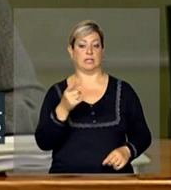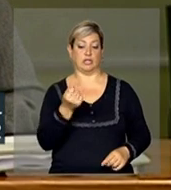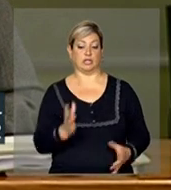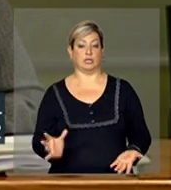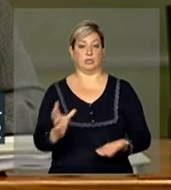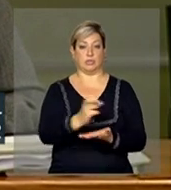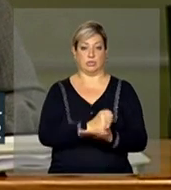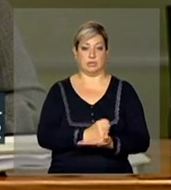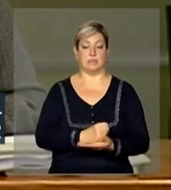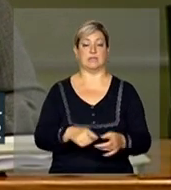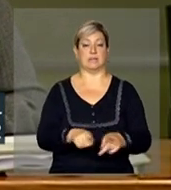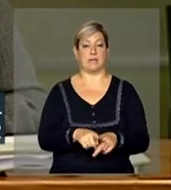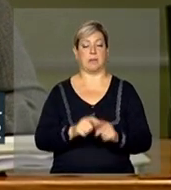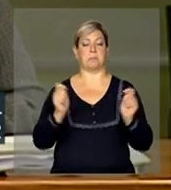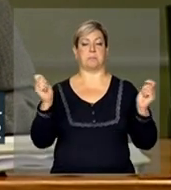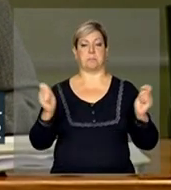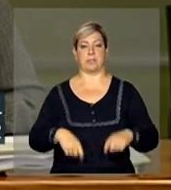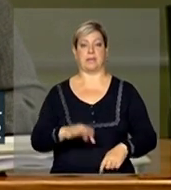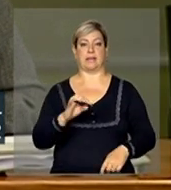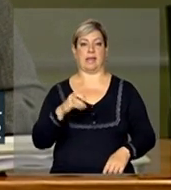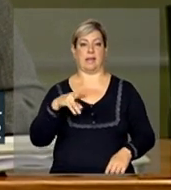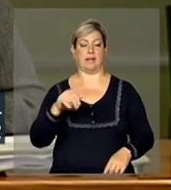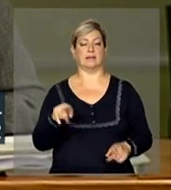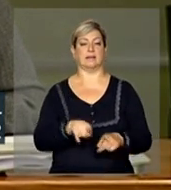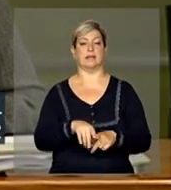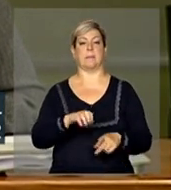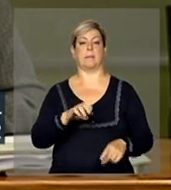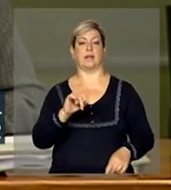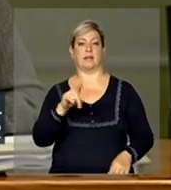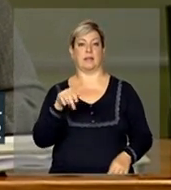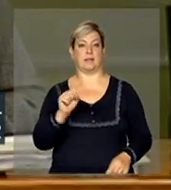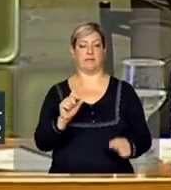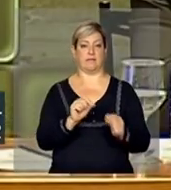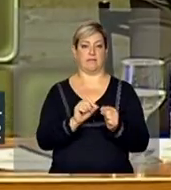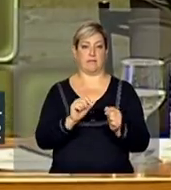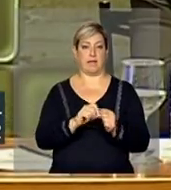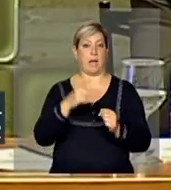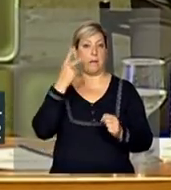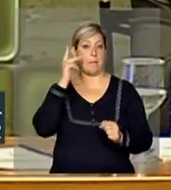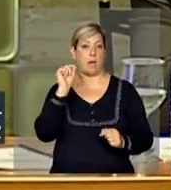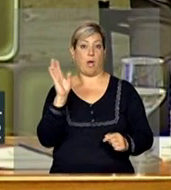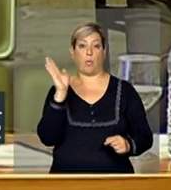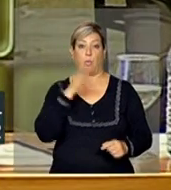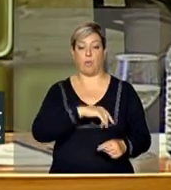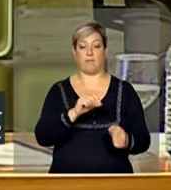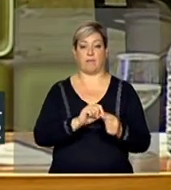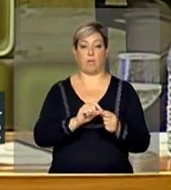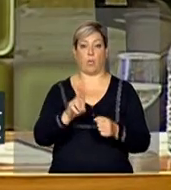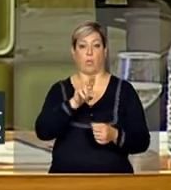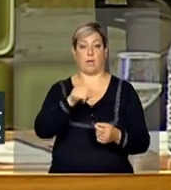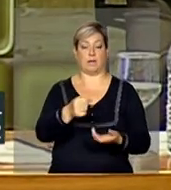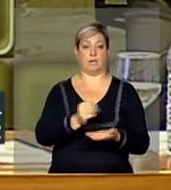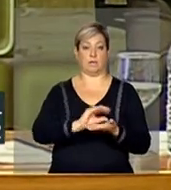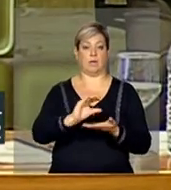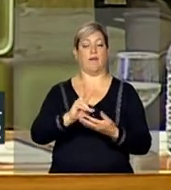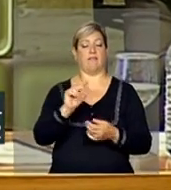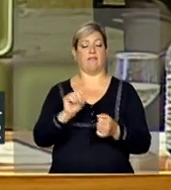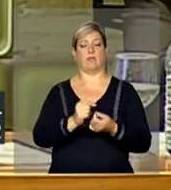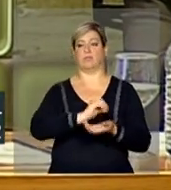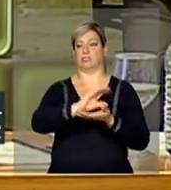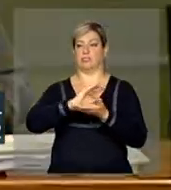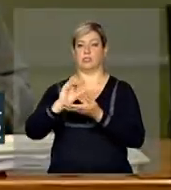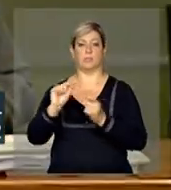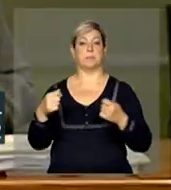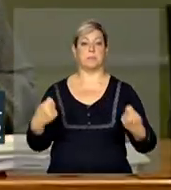a sua capacidade técnica e as medidas adotadas para otimizar a utilização dos recursos, fará os investimentos